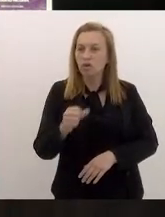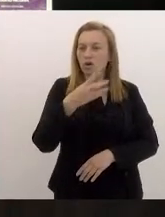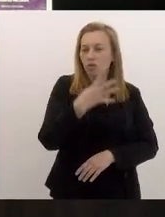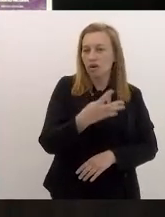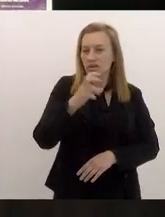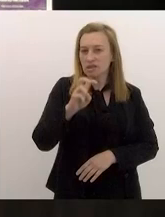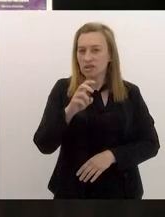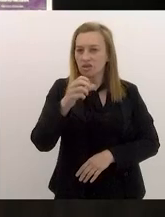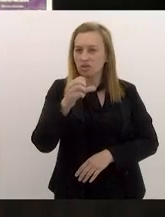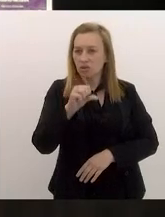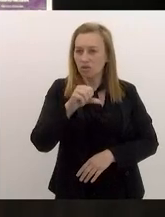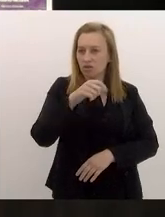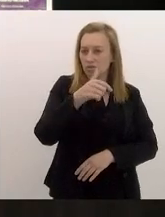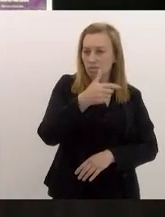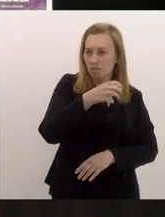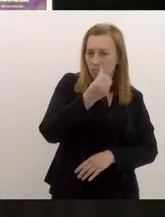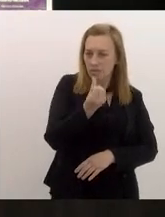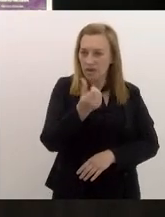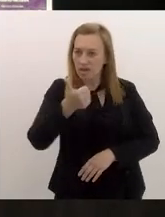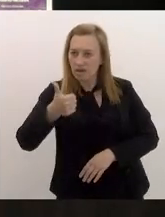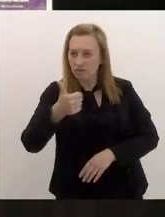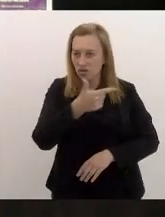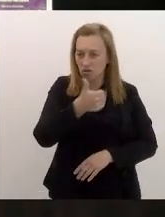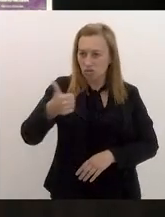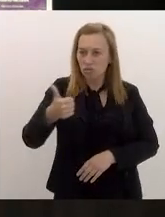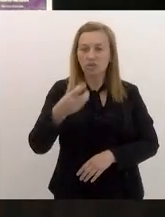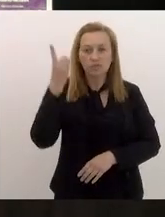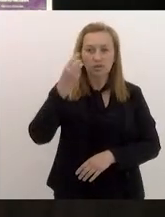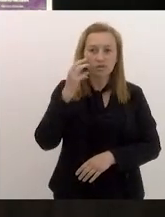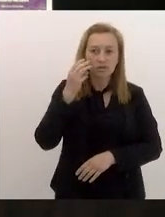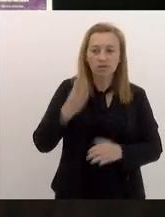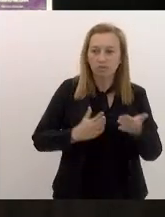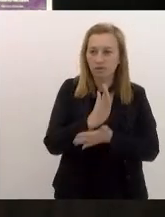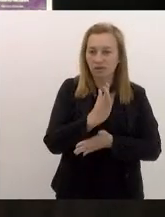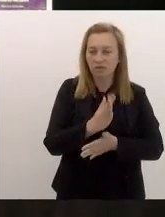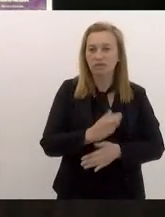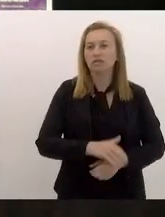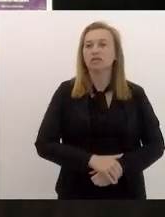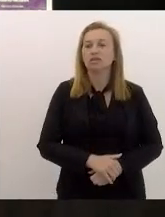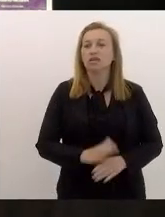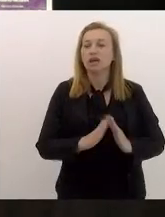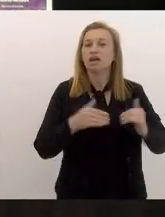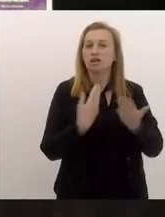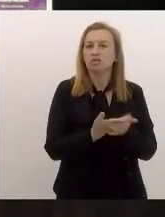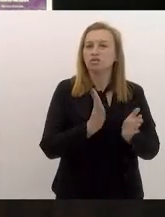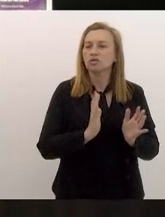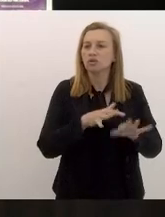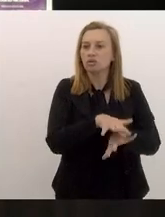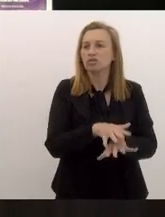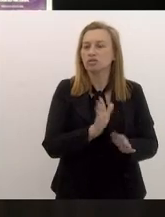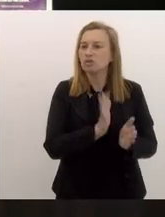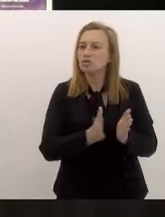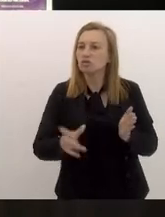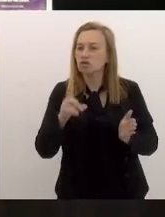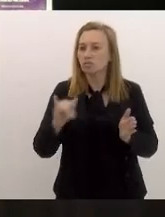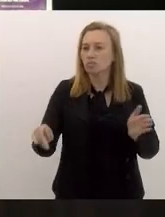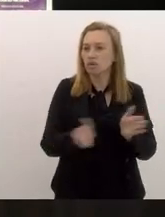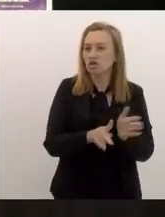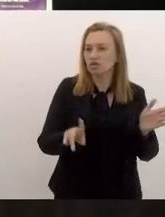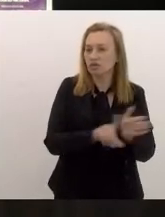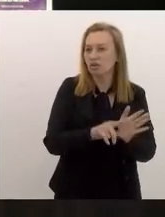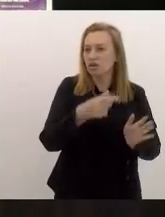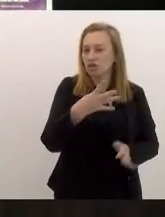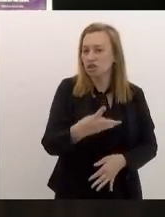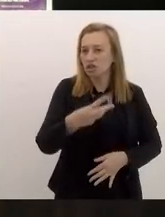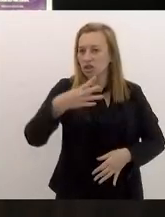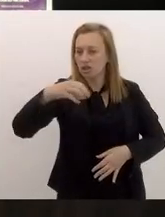4596 de 21 deputado Valdez Carneiro, os senhores que aprovam, permaneçam como estão aprovados. Requer a inclusão na ordem do dia do projeto de lei 2439